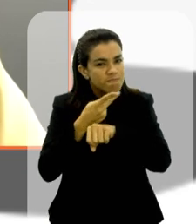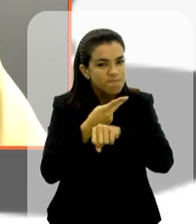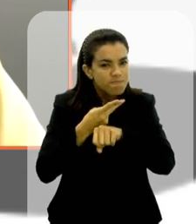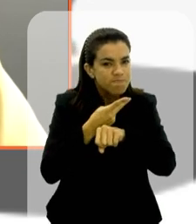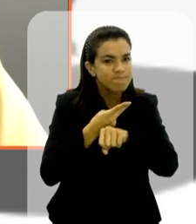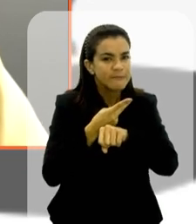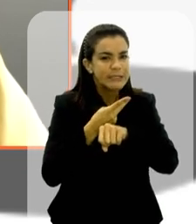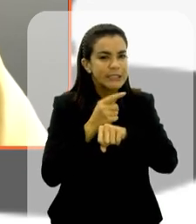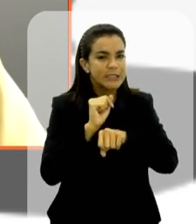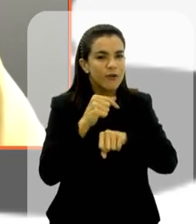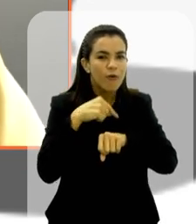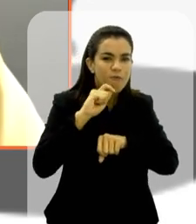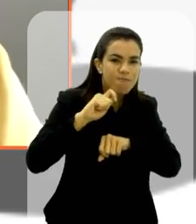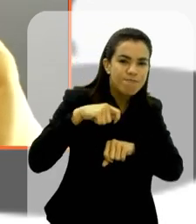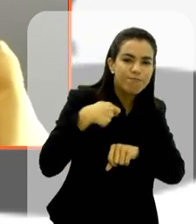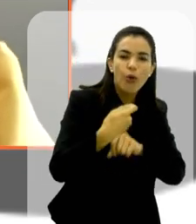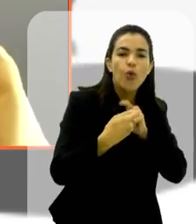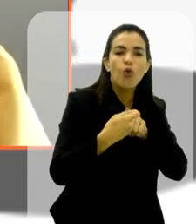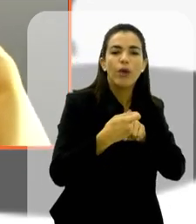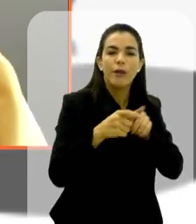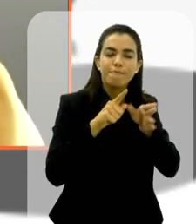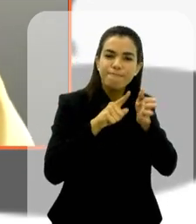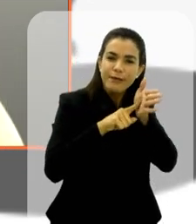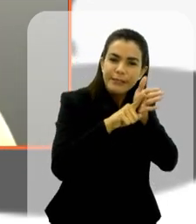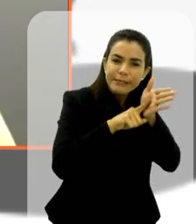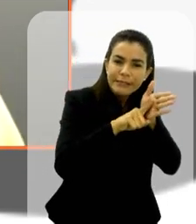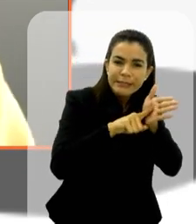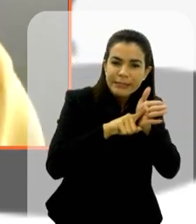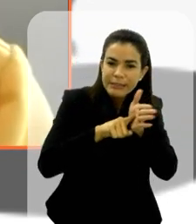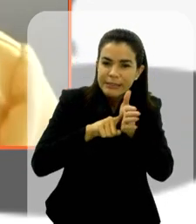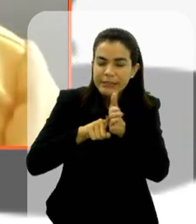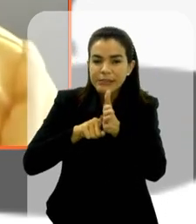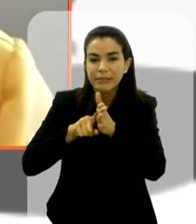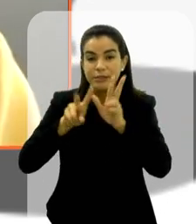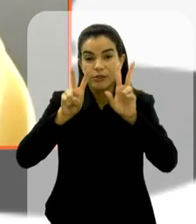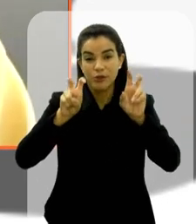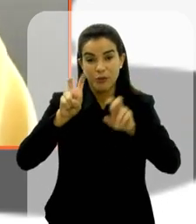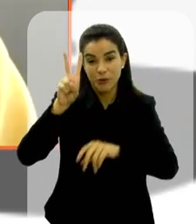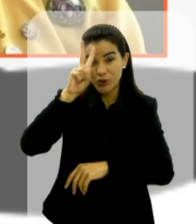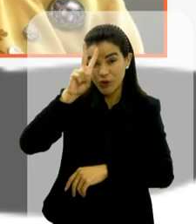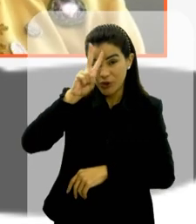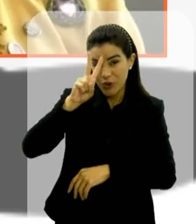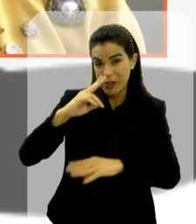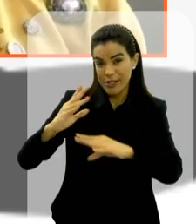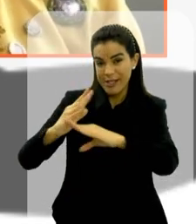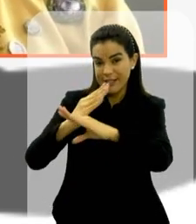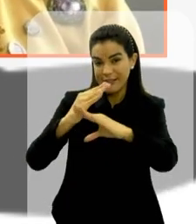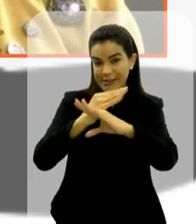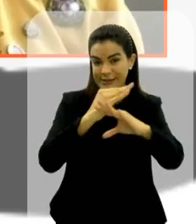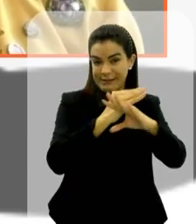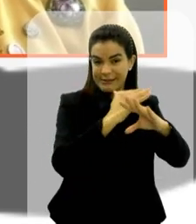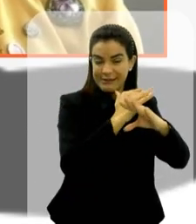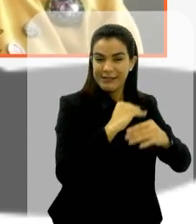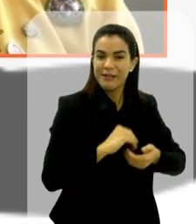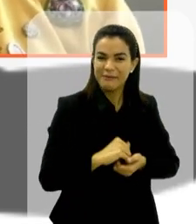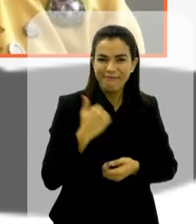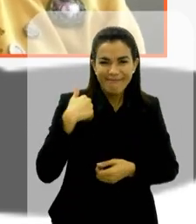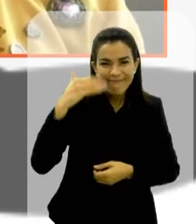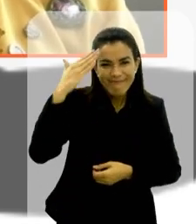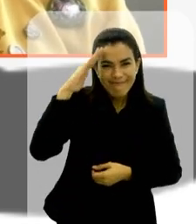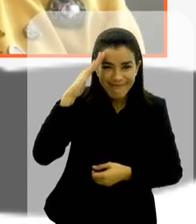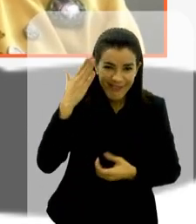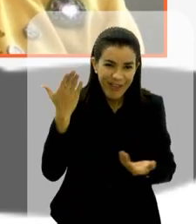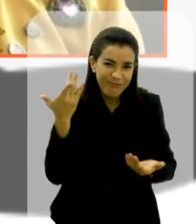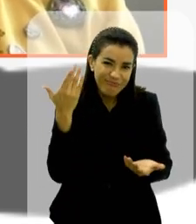sempre divulgar, pesquisar, né? Pesquisar sobre as histórias da cidade e tudo mais. Mas é isso, entendeu? Eu não sei